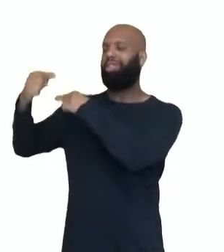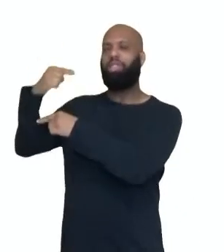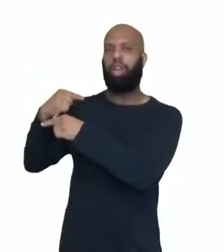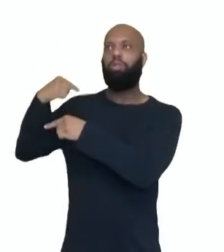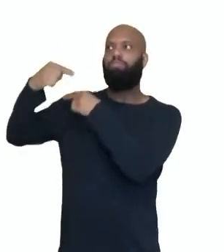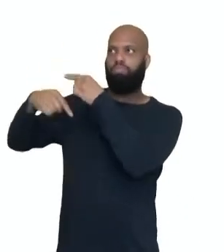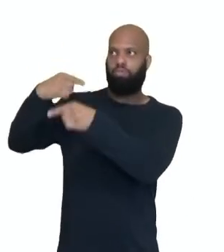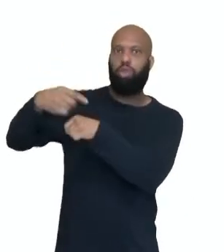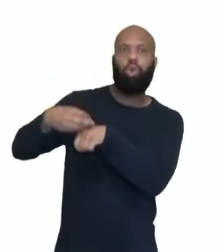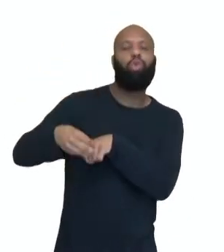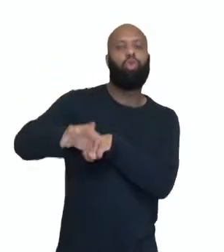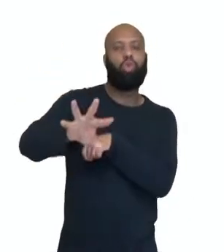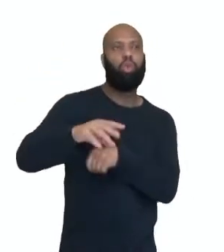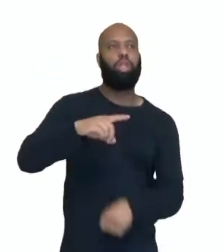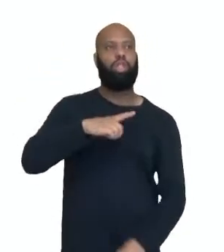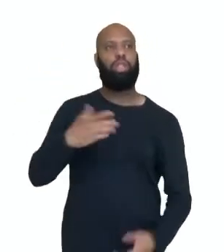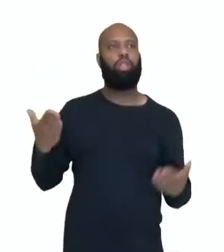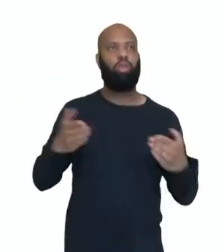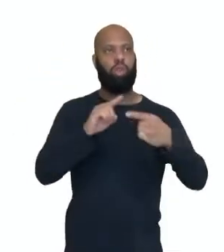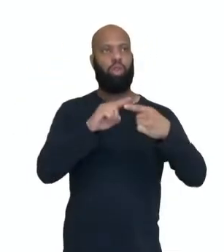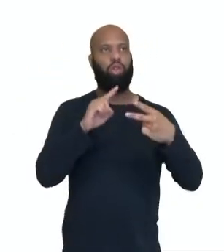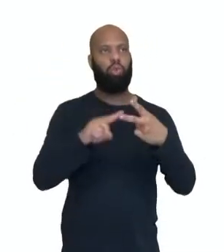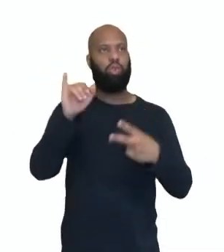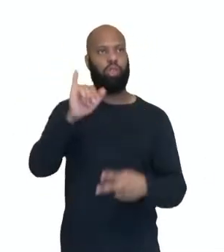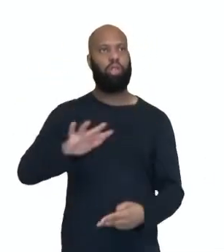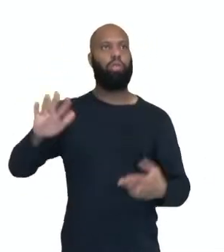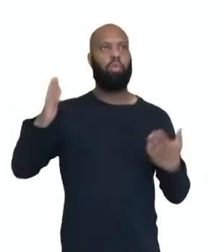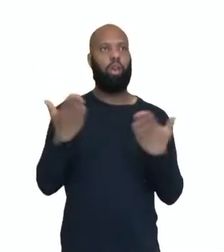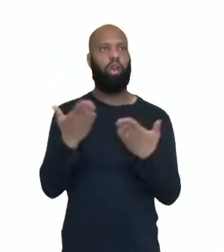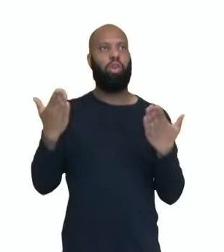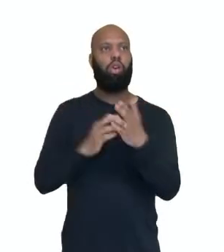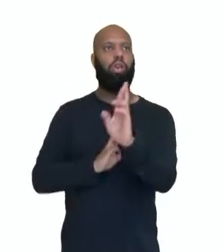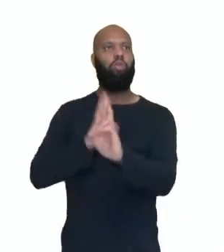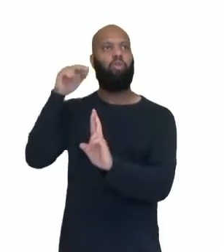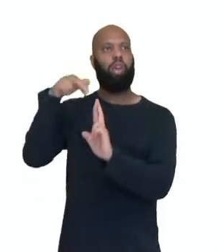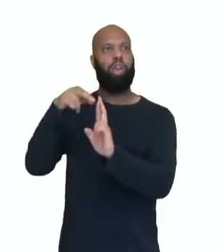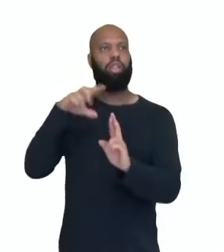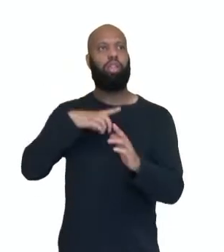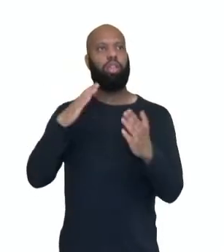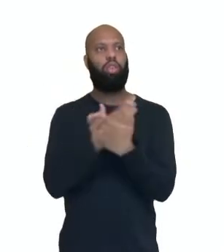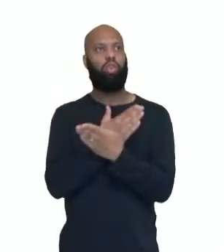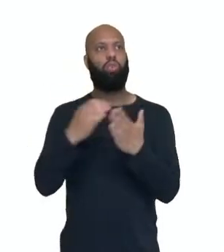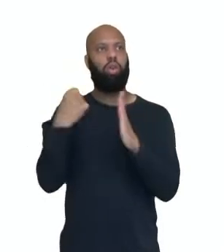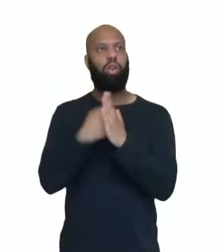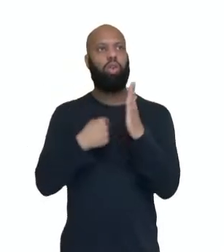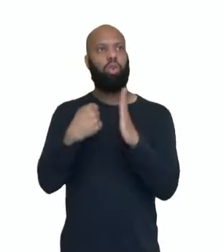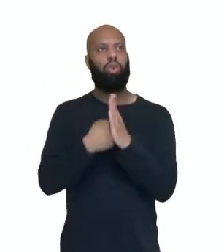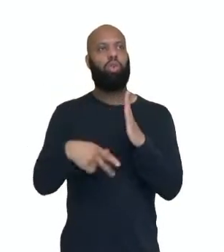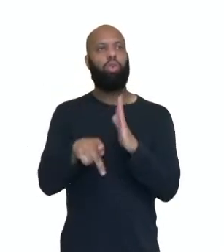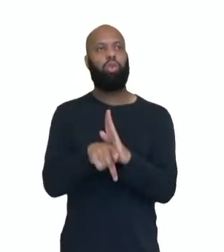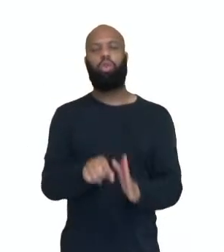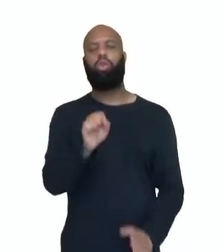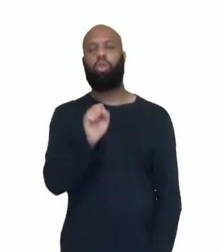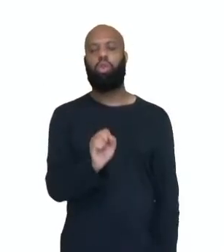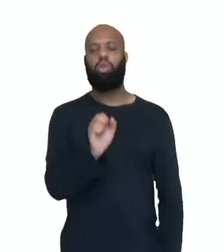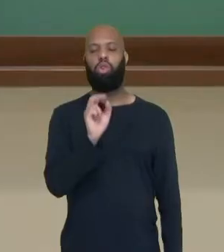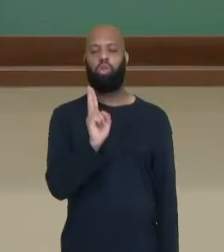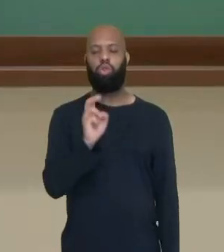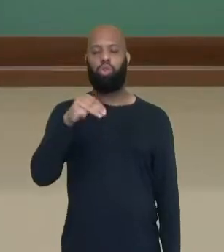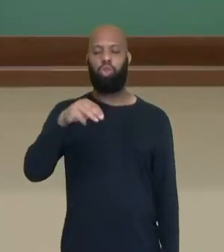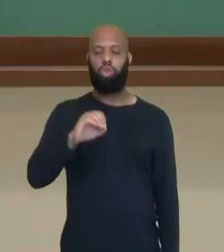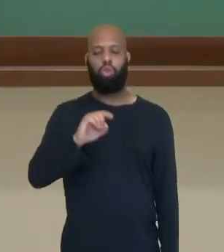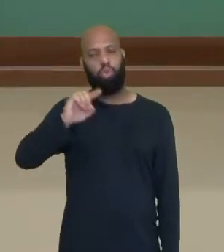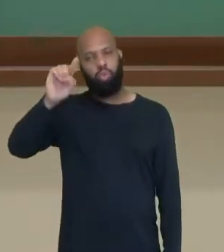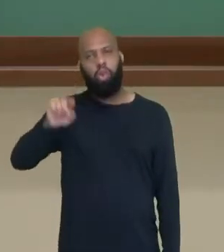duas imagens aqui, já que remetem a algumas lutas de sumô. Alguma coisa sobre o sumô vocês já devem ter